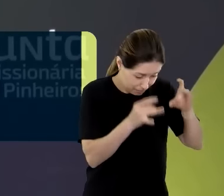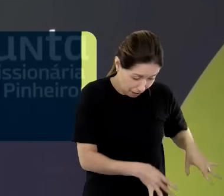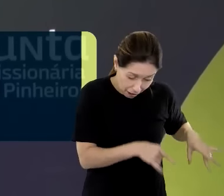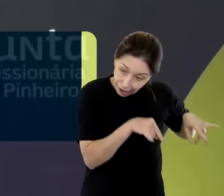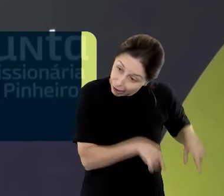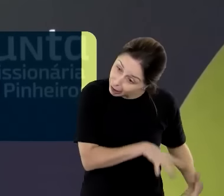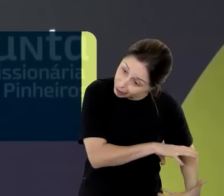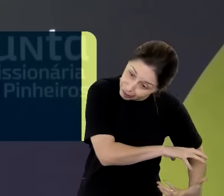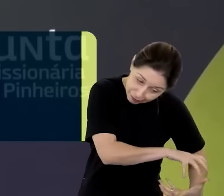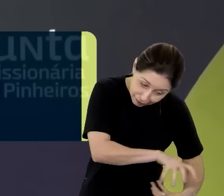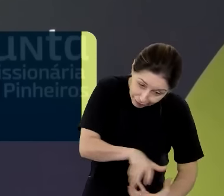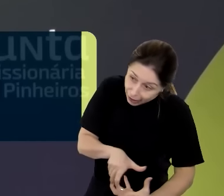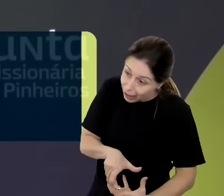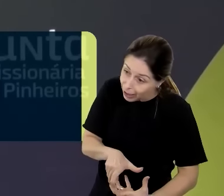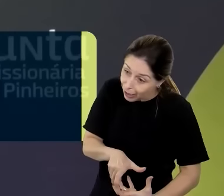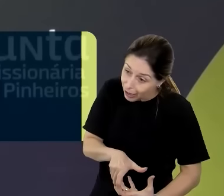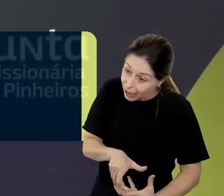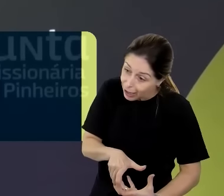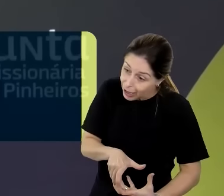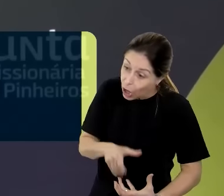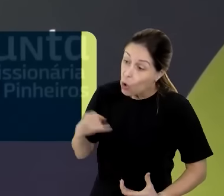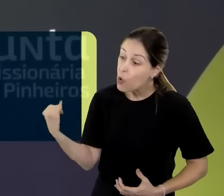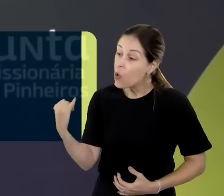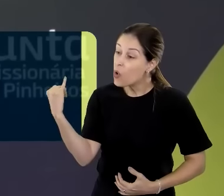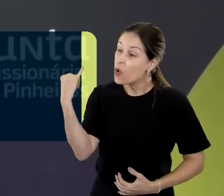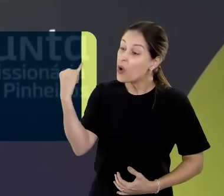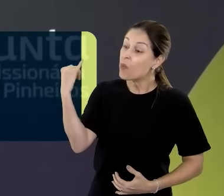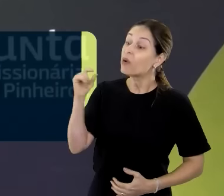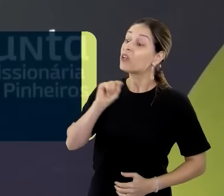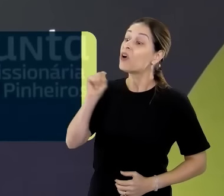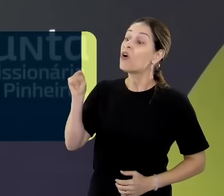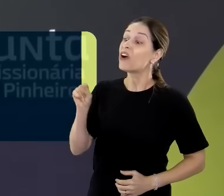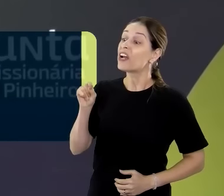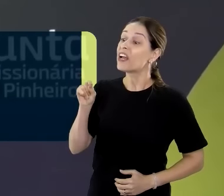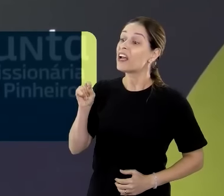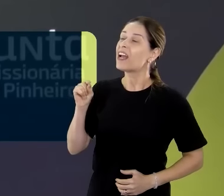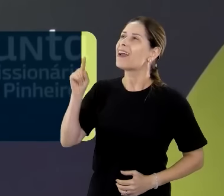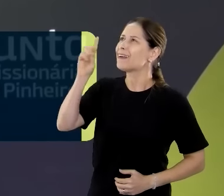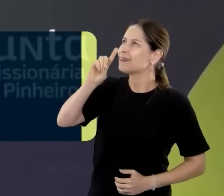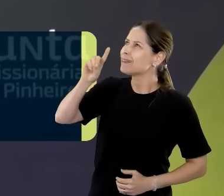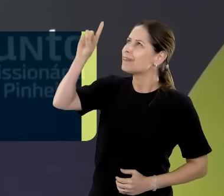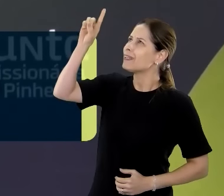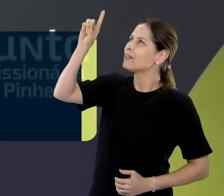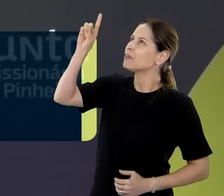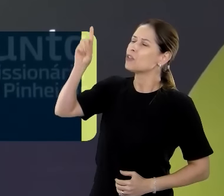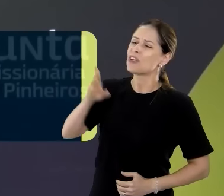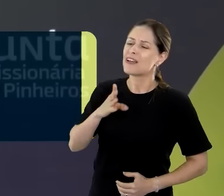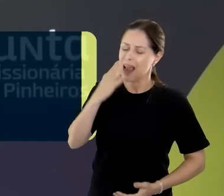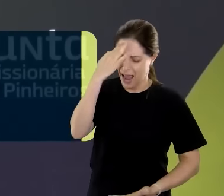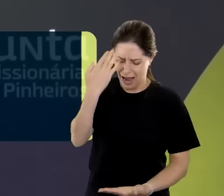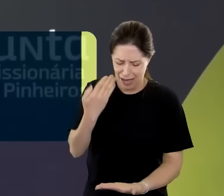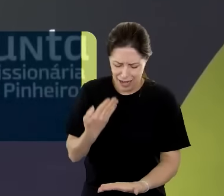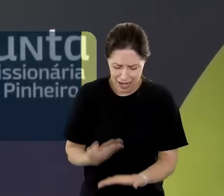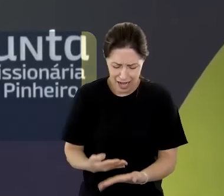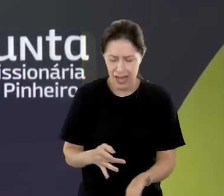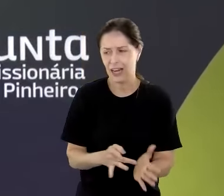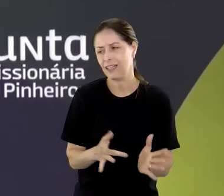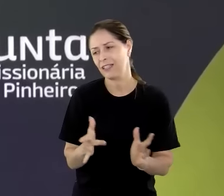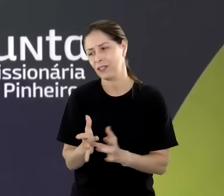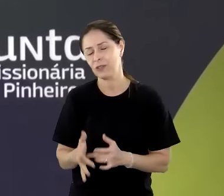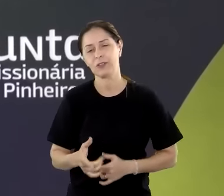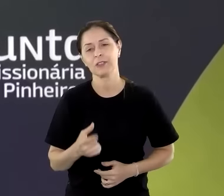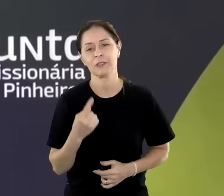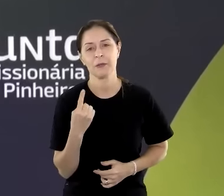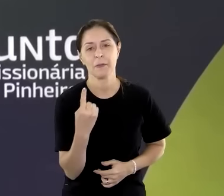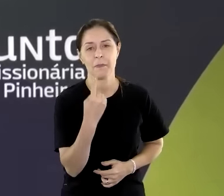tesouro, aí estará também o vosso coração. Amém.